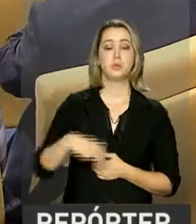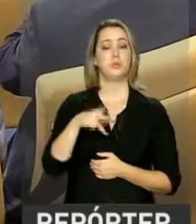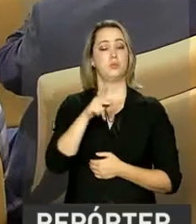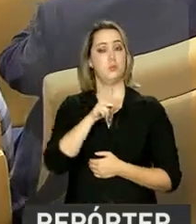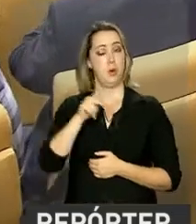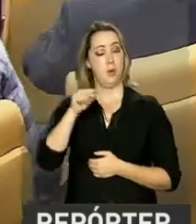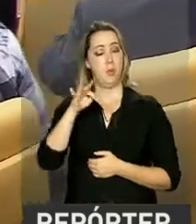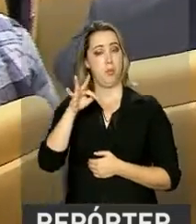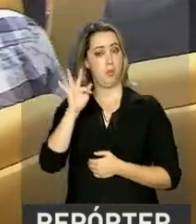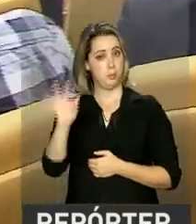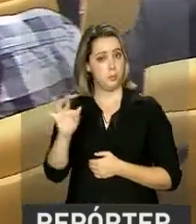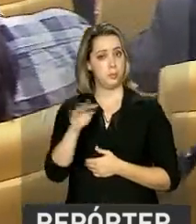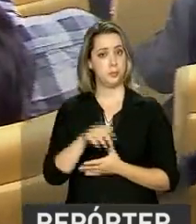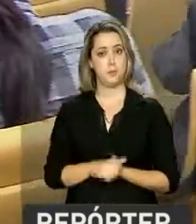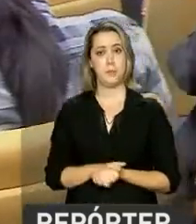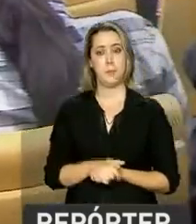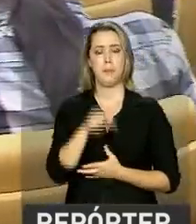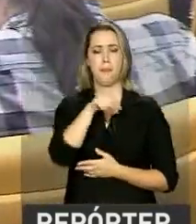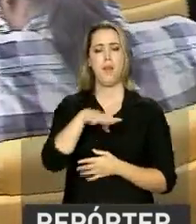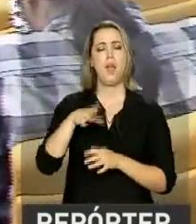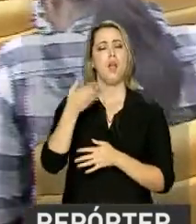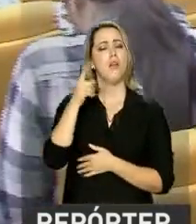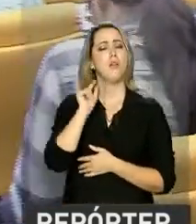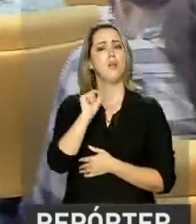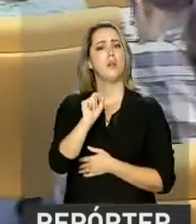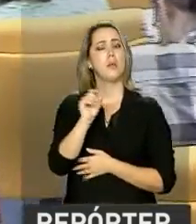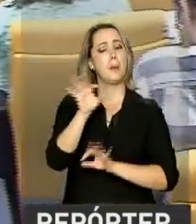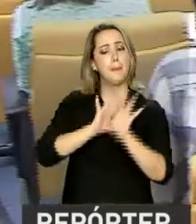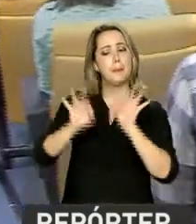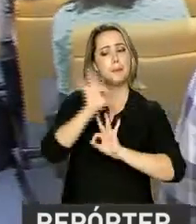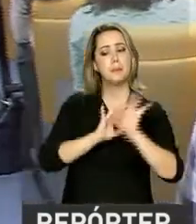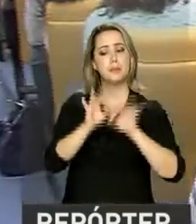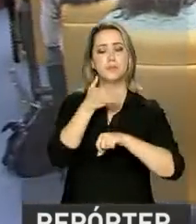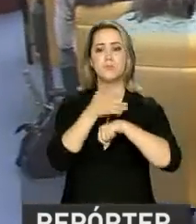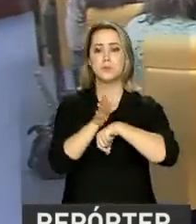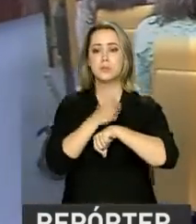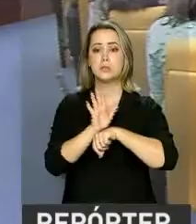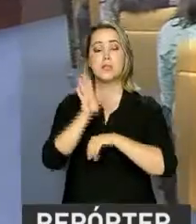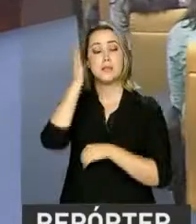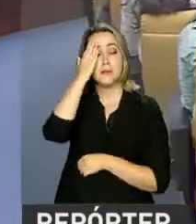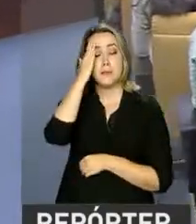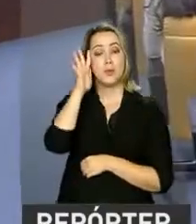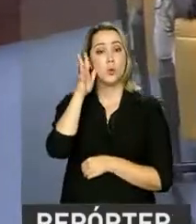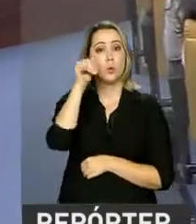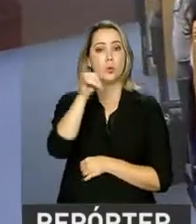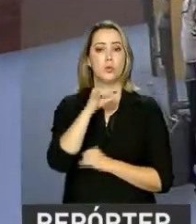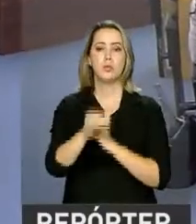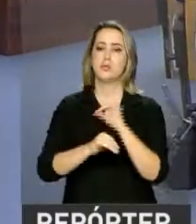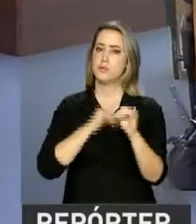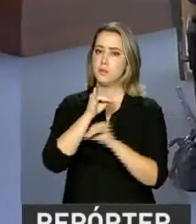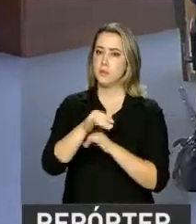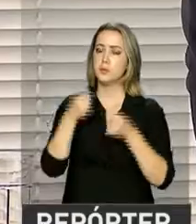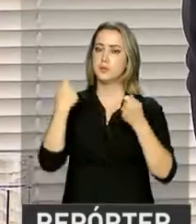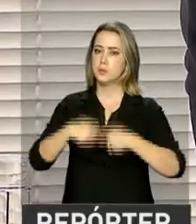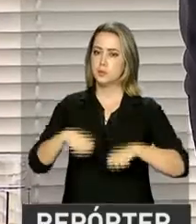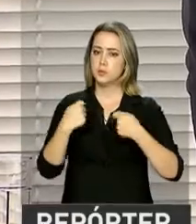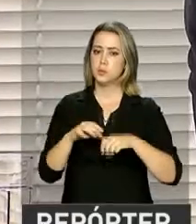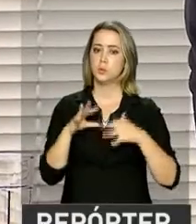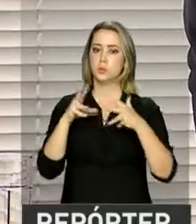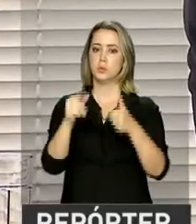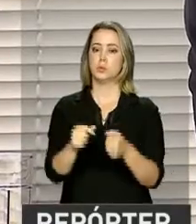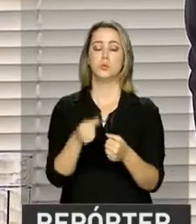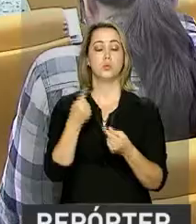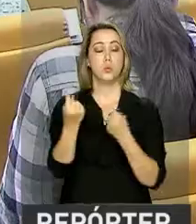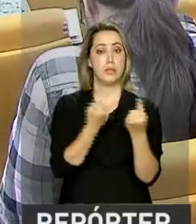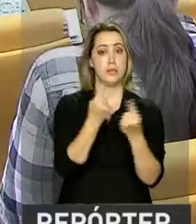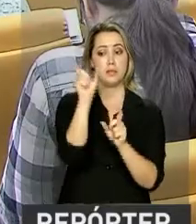a idéia é preparar os funcionários para desenvolver o seu trabalho munido de todas as informações necessárias tudo isso para